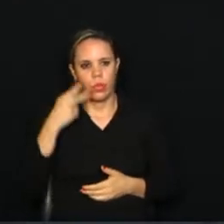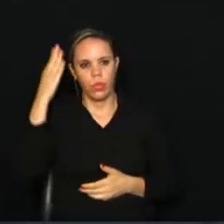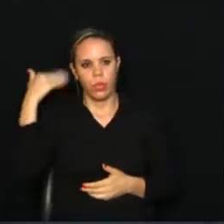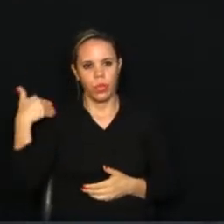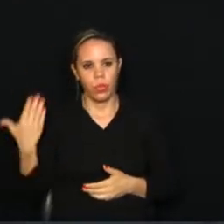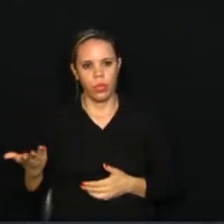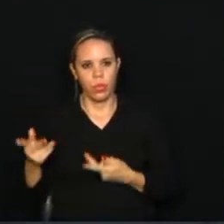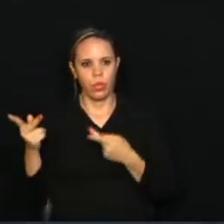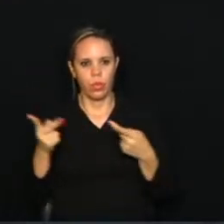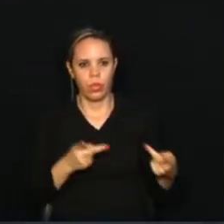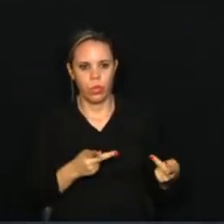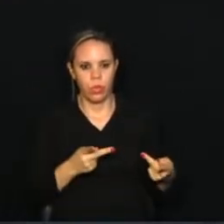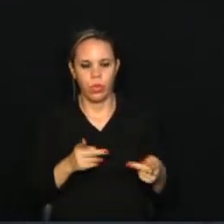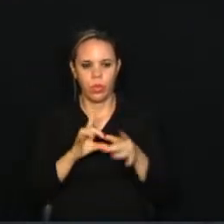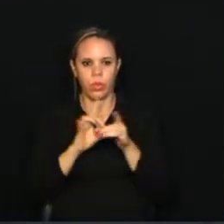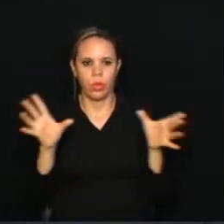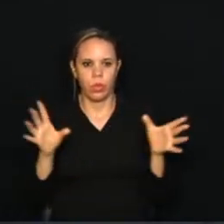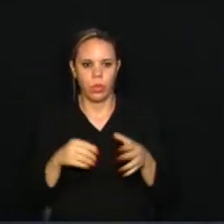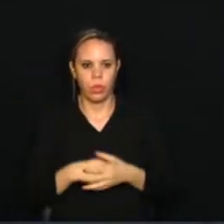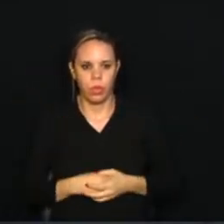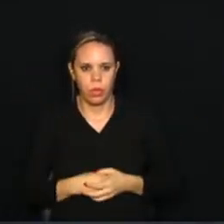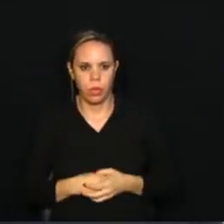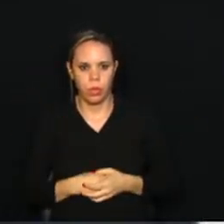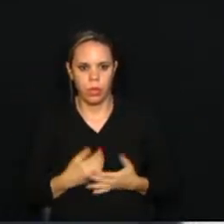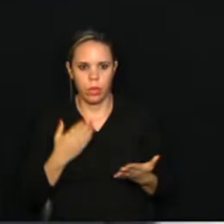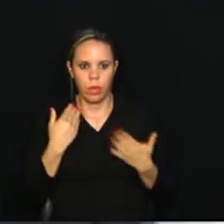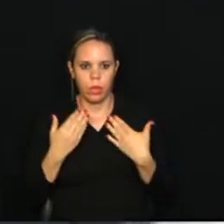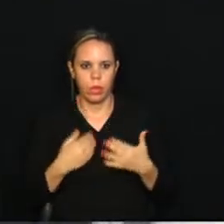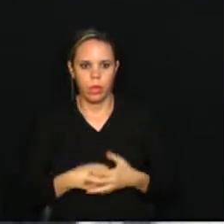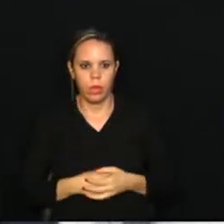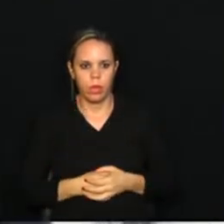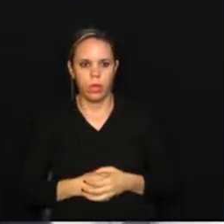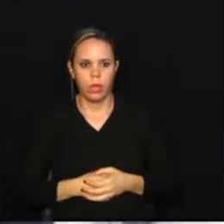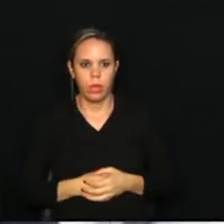pelo convite, estamos aí à disposição para o diálogo.